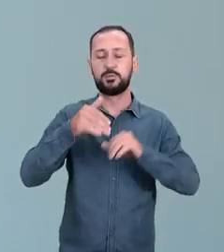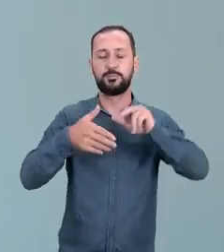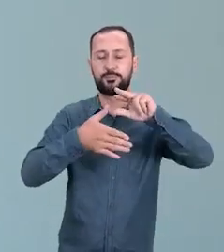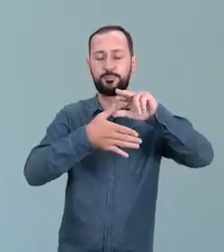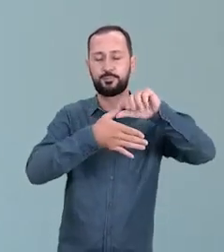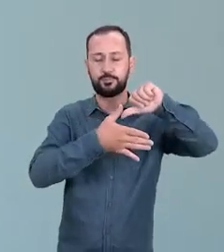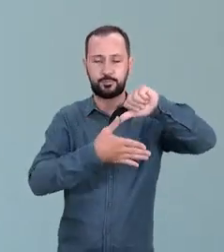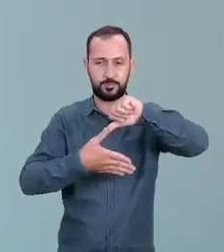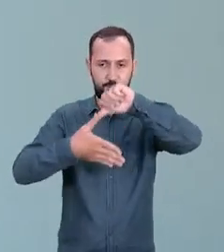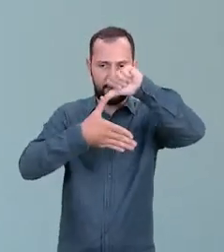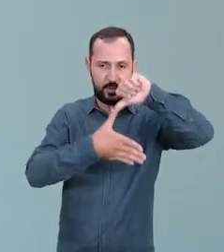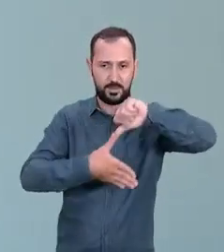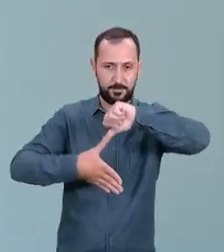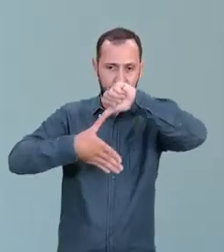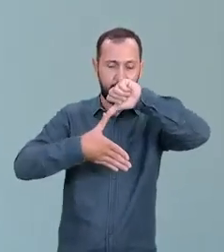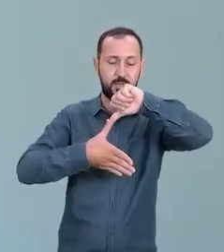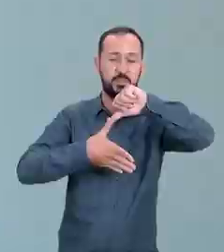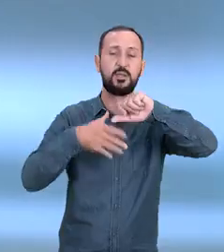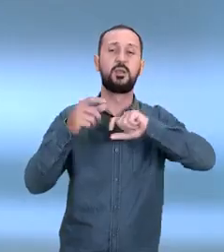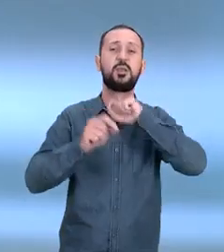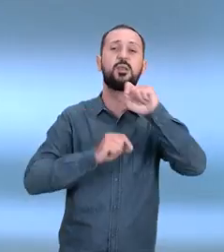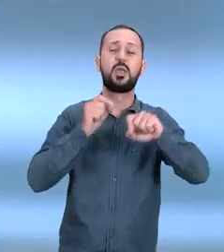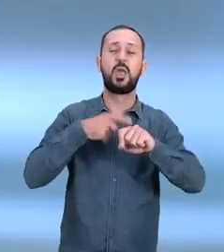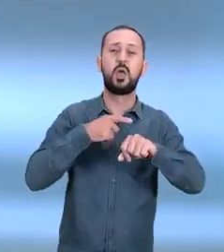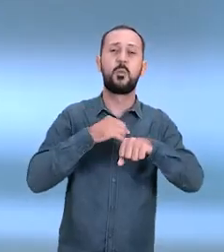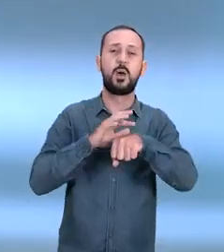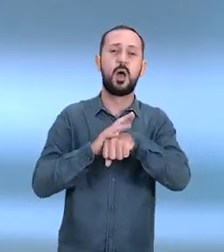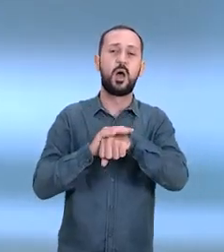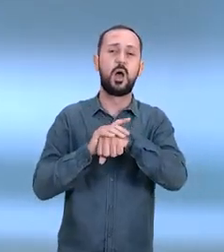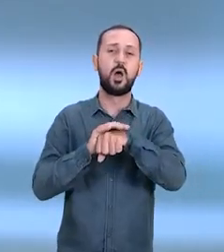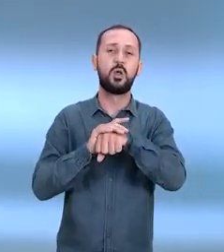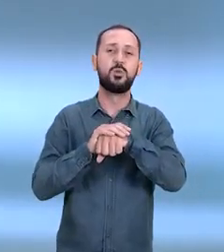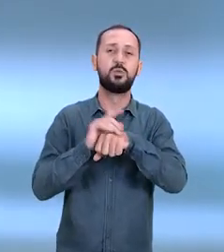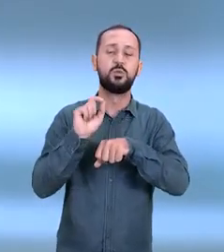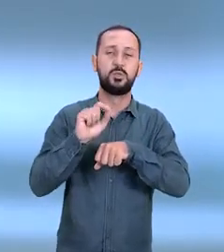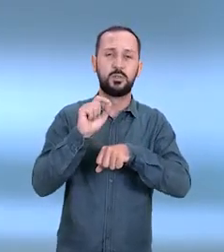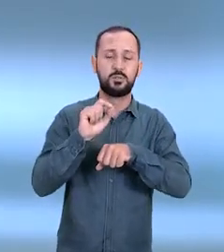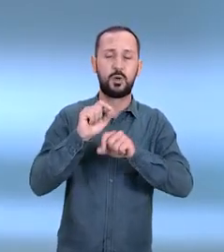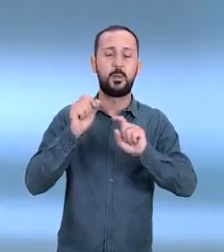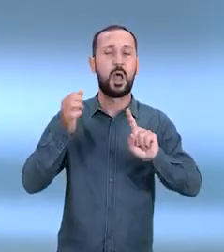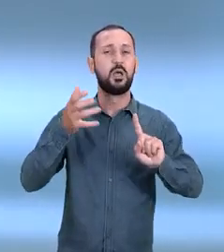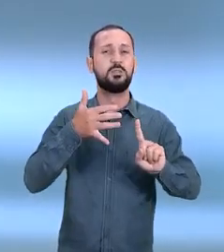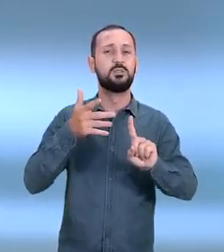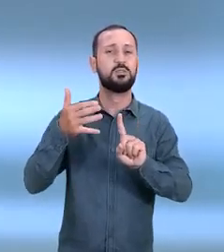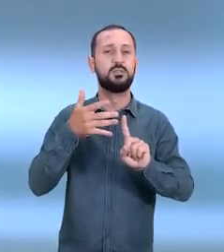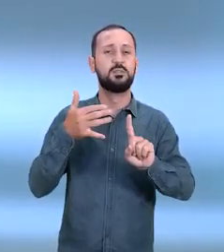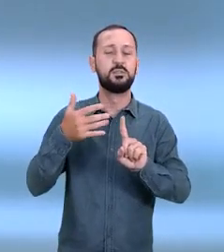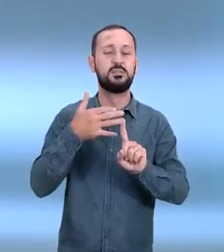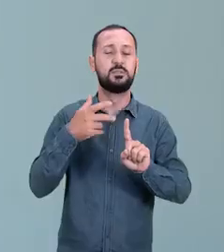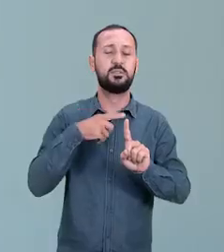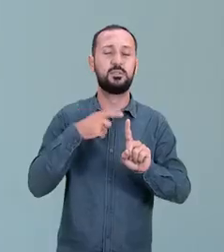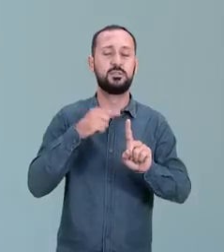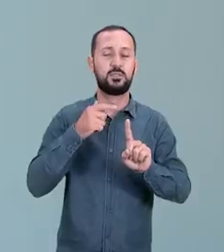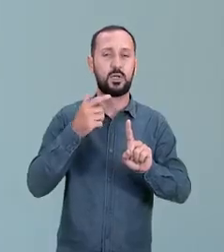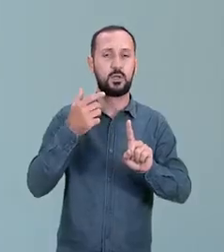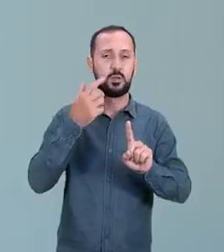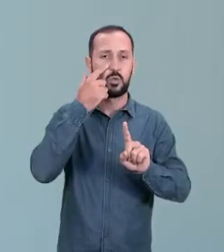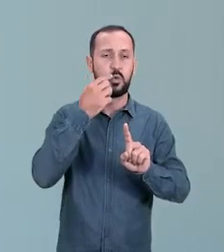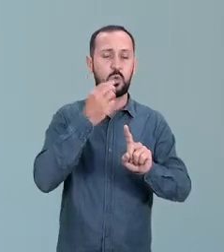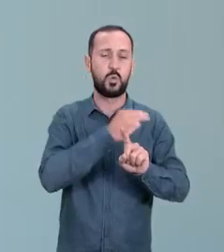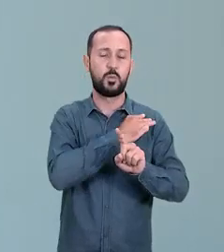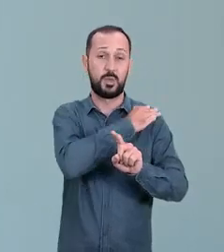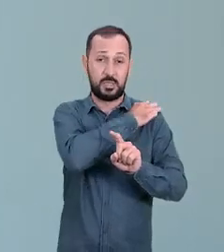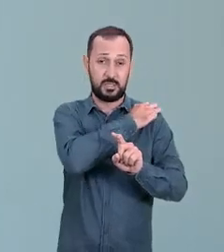Américas, na América do Sul especialmente, é uma doença, uma síndrome, na verdade, que a gente deu o nome agora, que o Ministério da